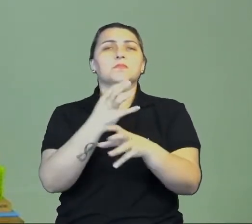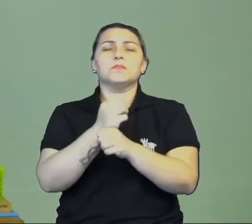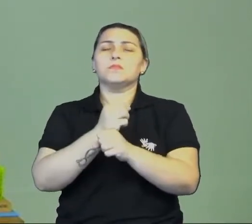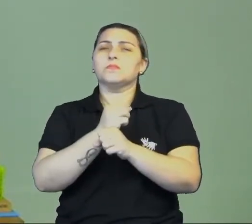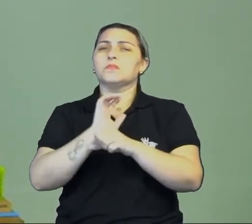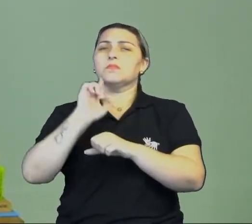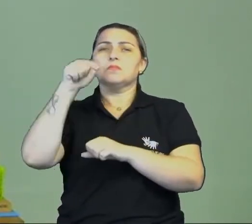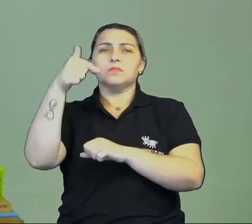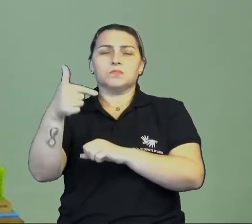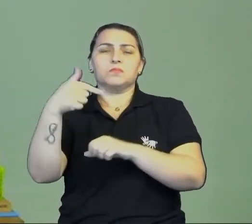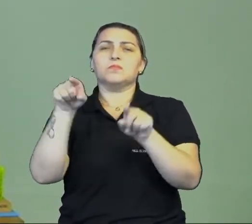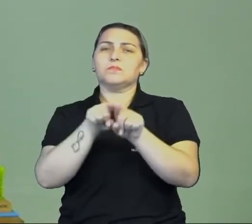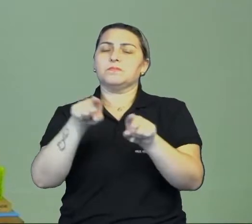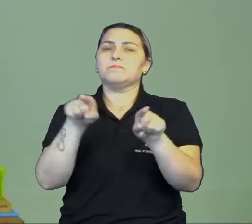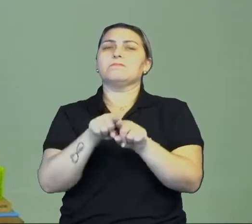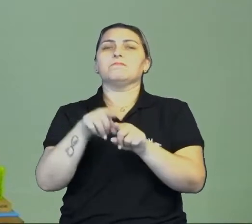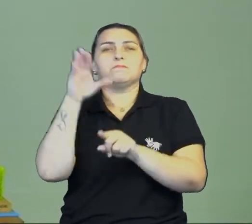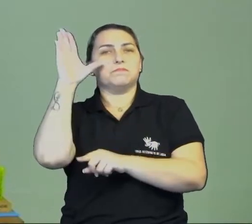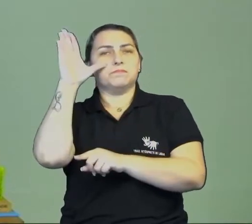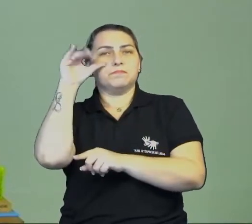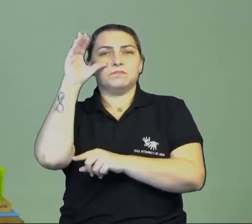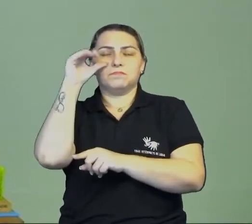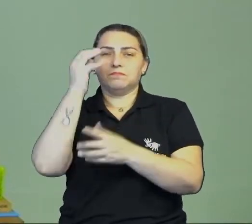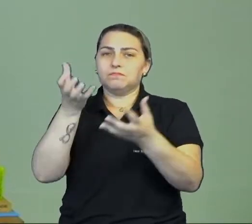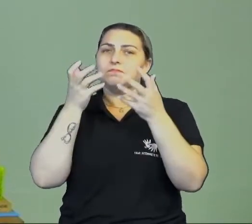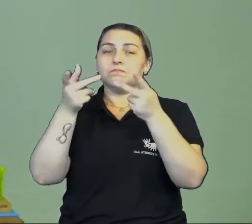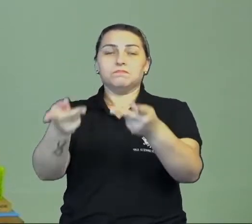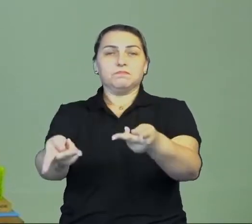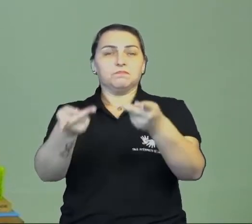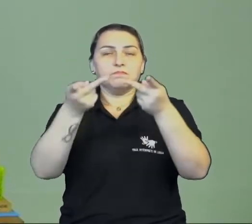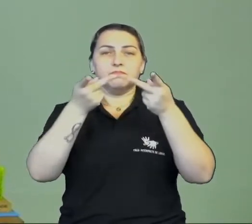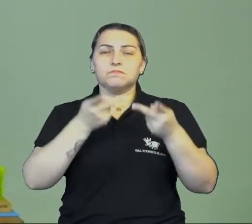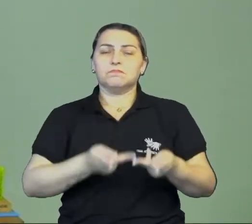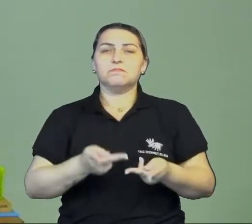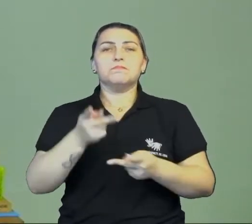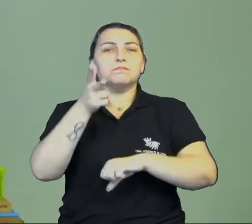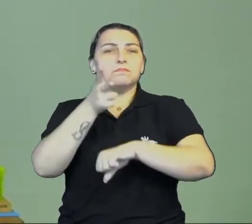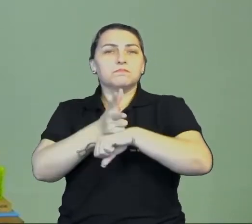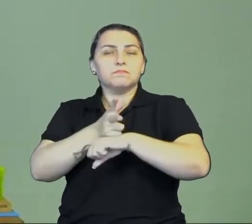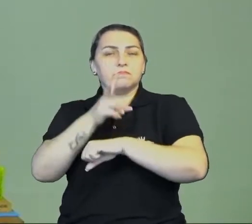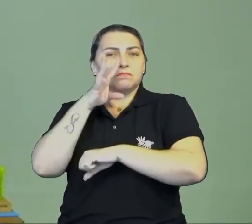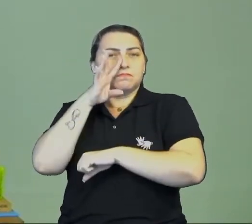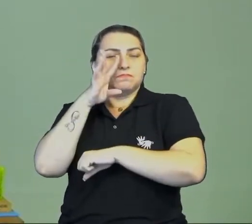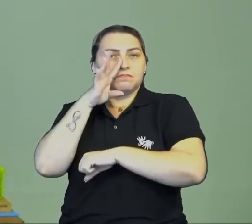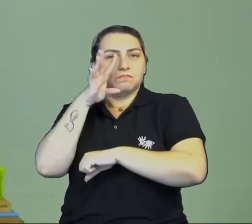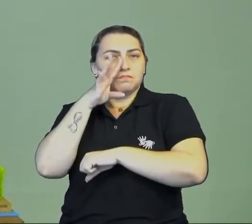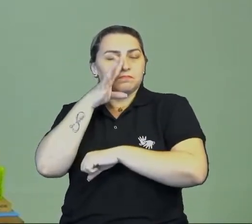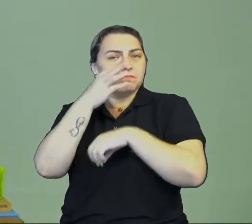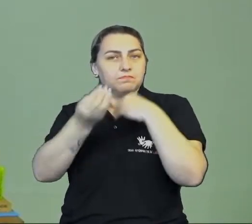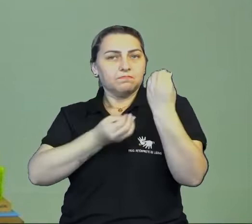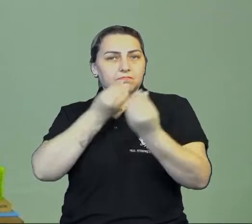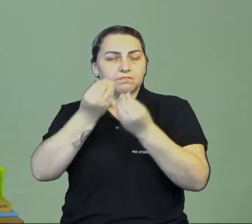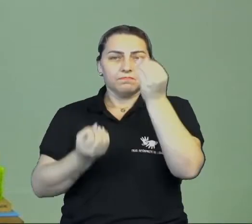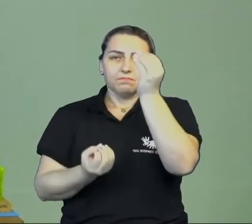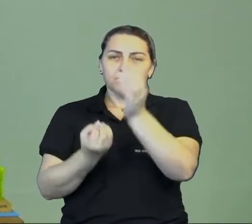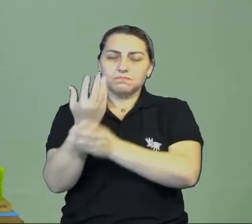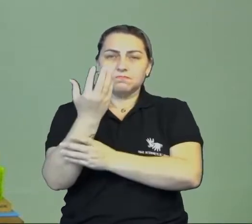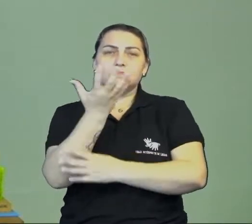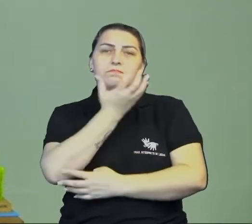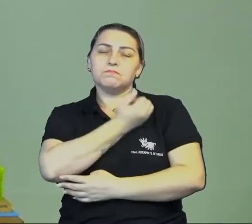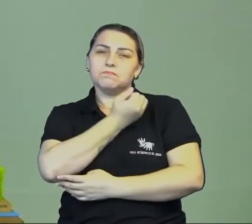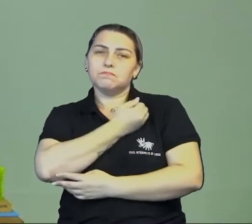outros? Isso são bastante curiosidades que eu quero te convidar para assistir um vídeo comigo sobre como foi que surgiu um